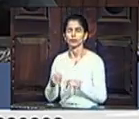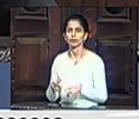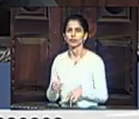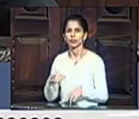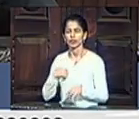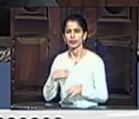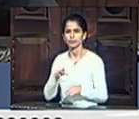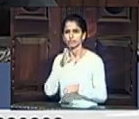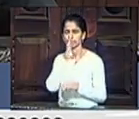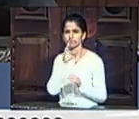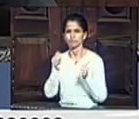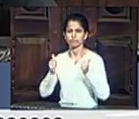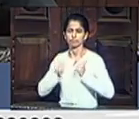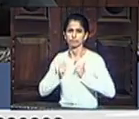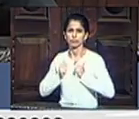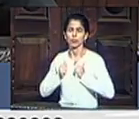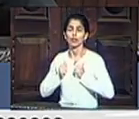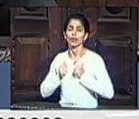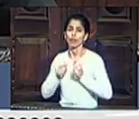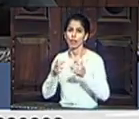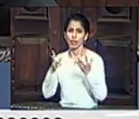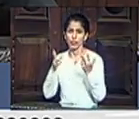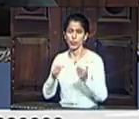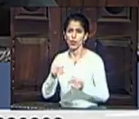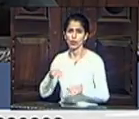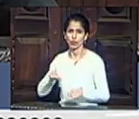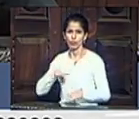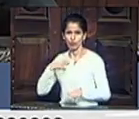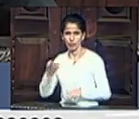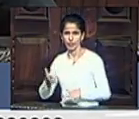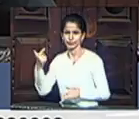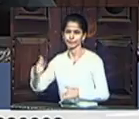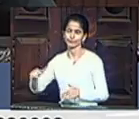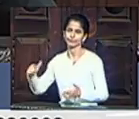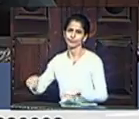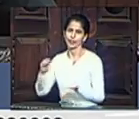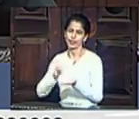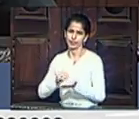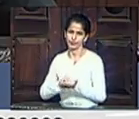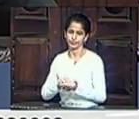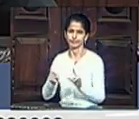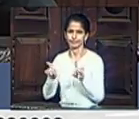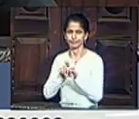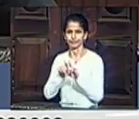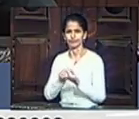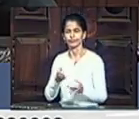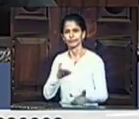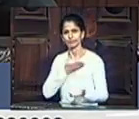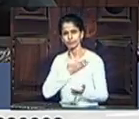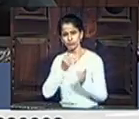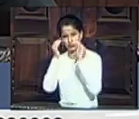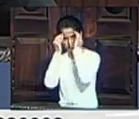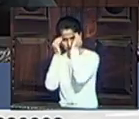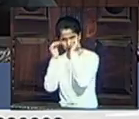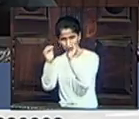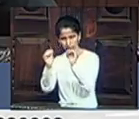omissão seria uma espécie de covardia. E dividir com os colegas, a quem eu